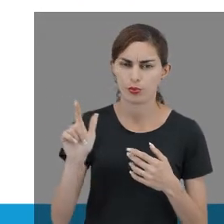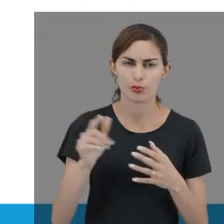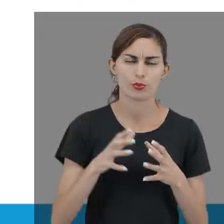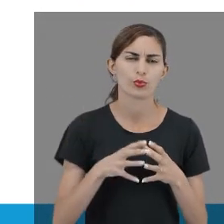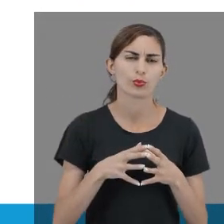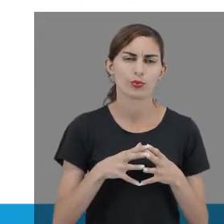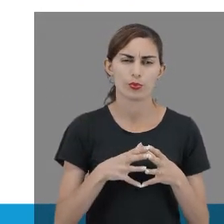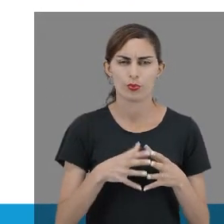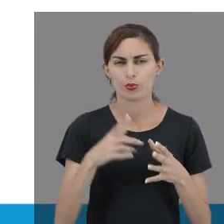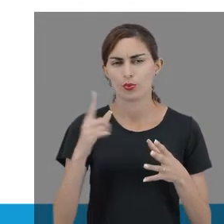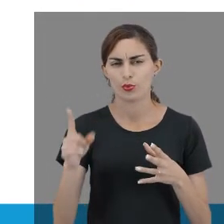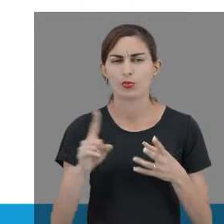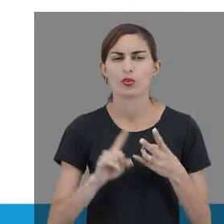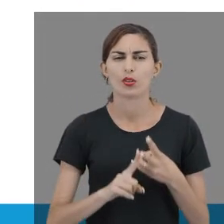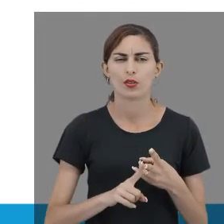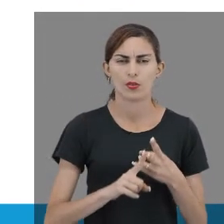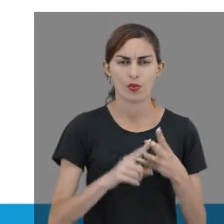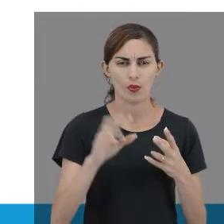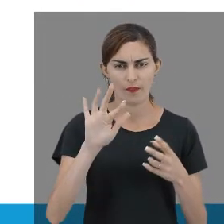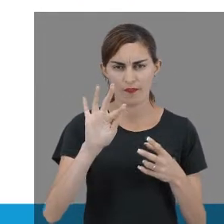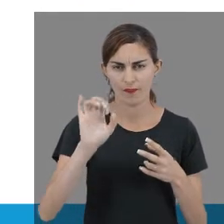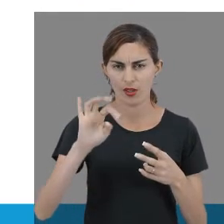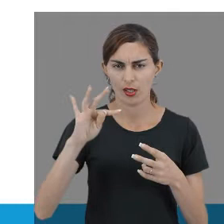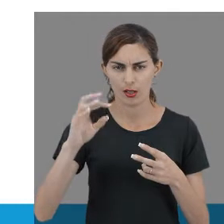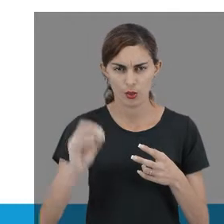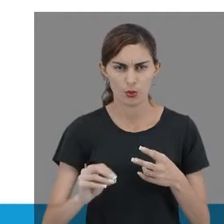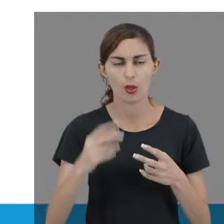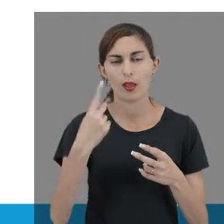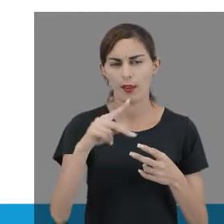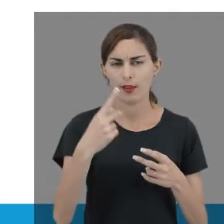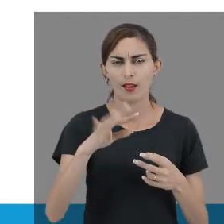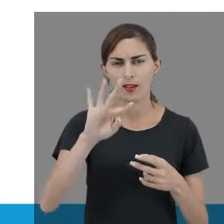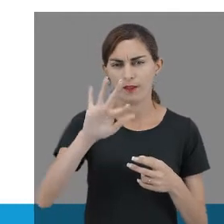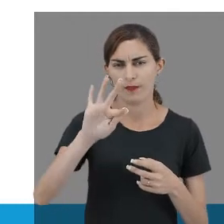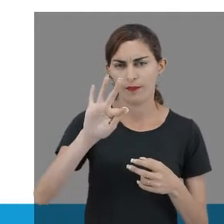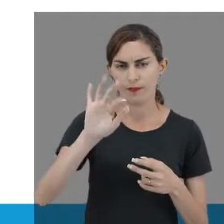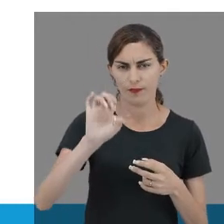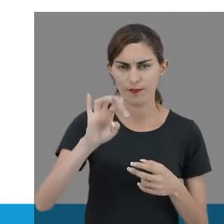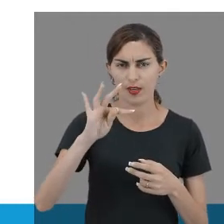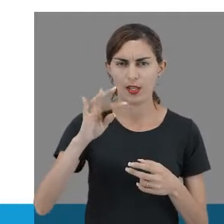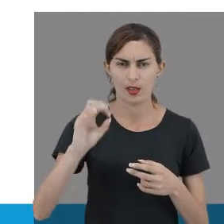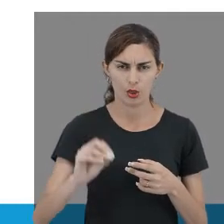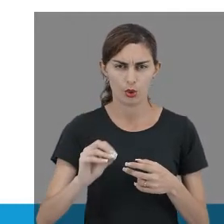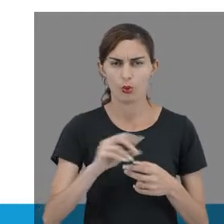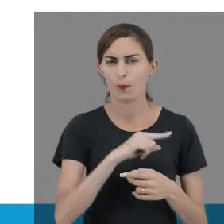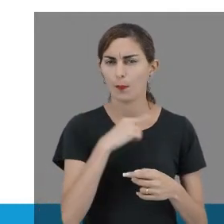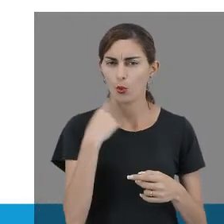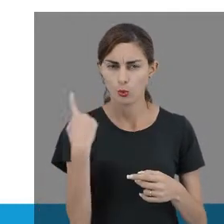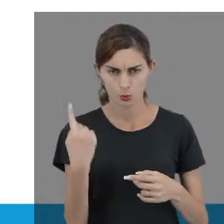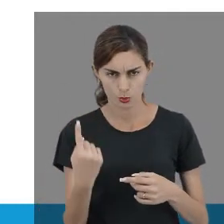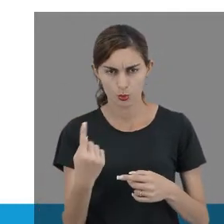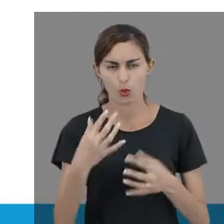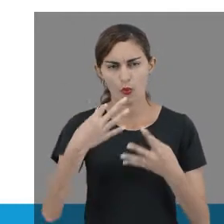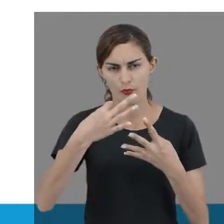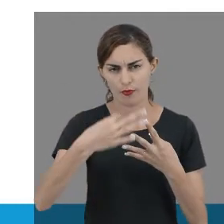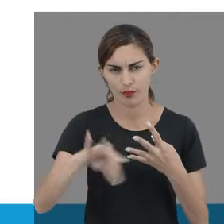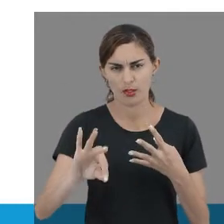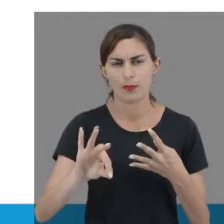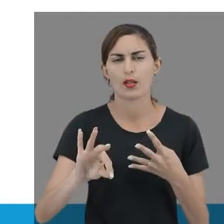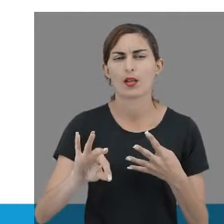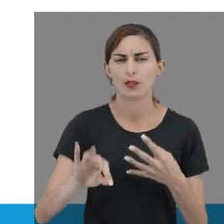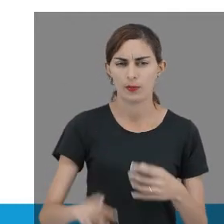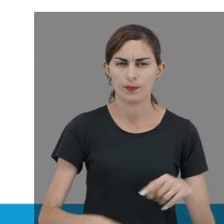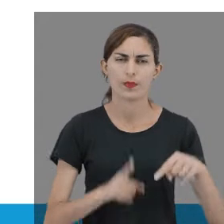ele segue parâmetros parecidos do outro sistema. Então, um feto. Ele é um feto, um